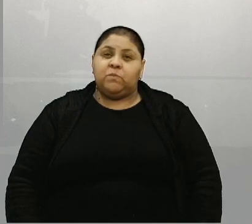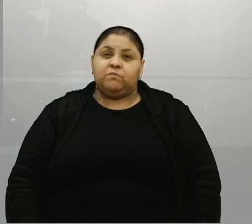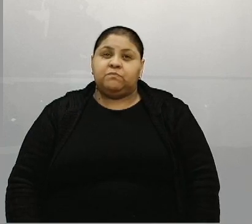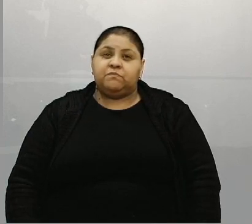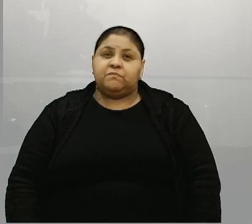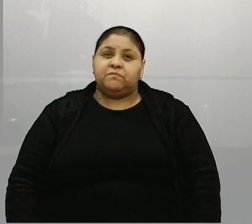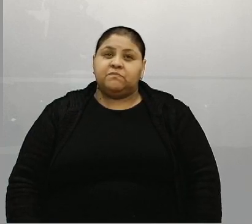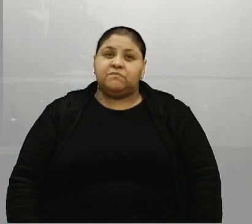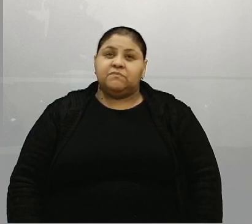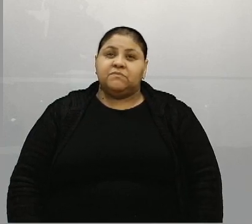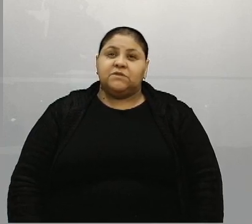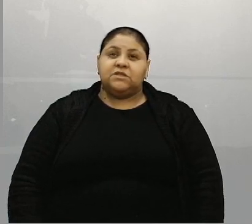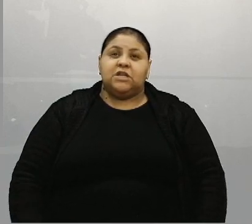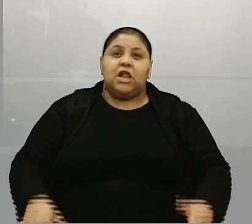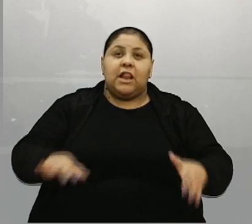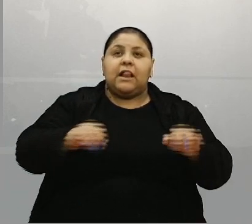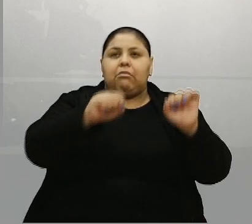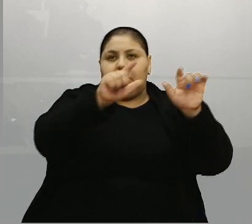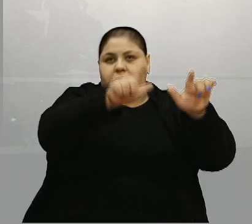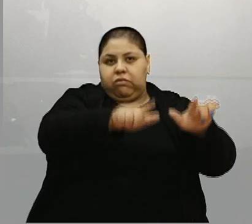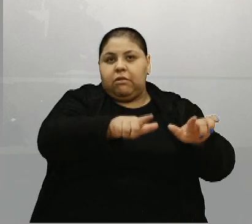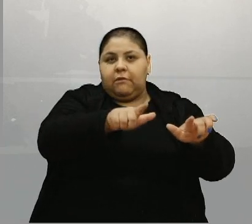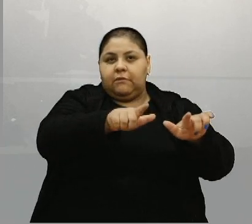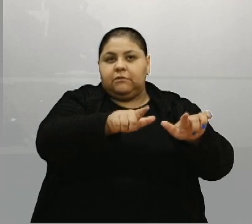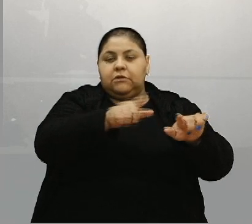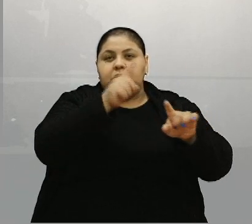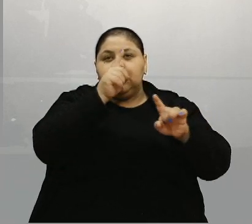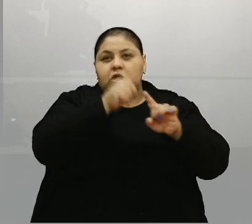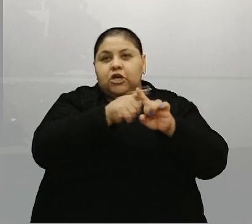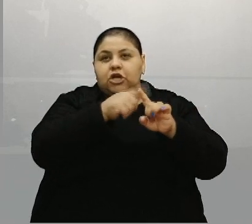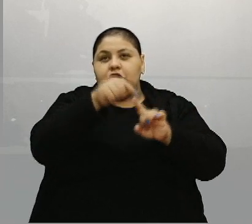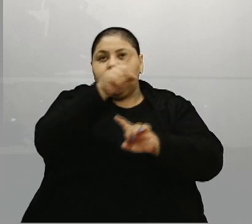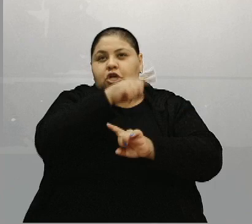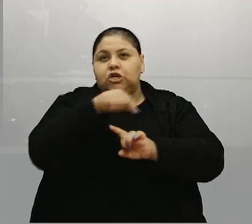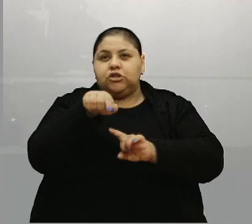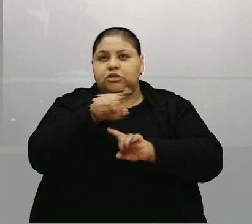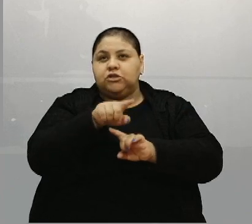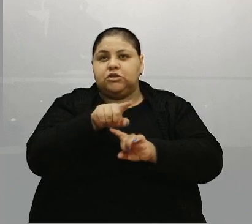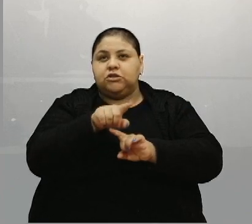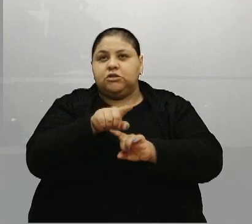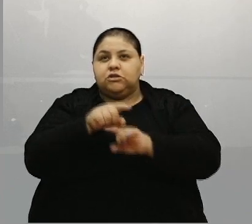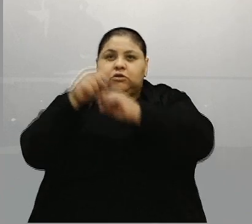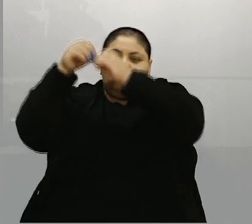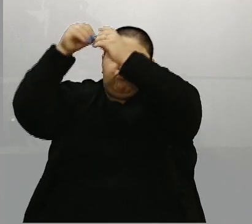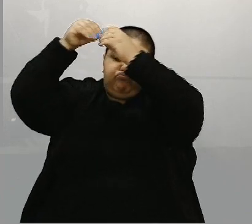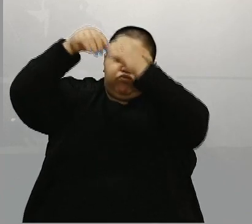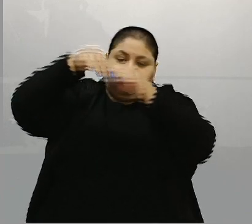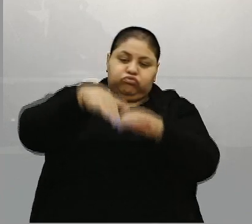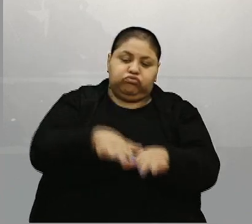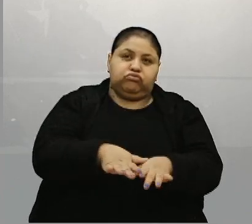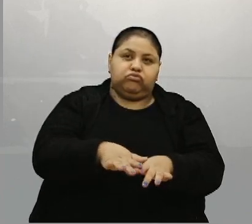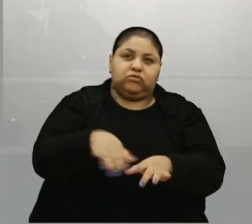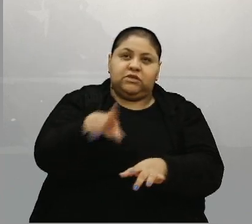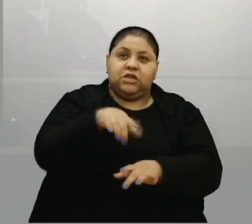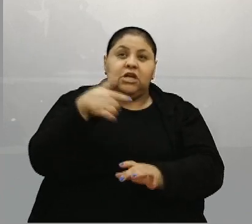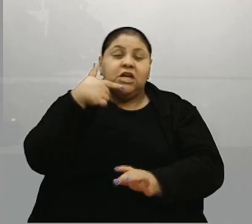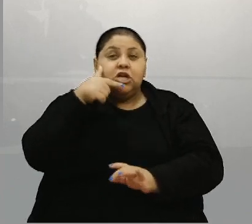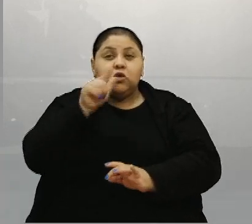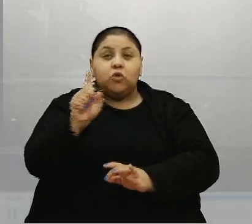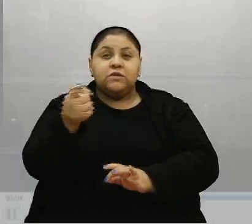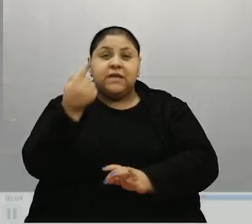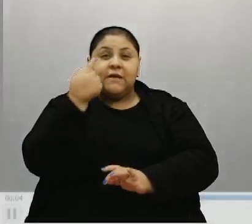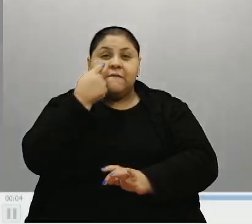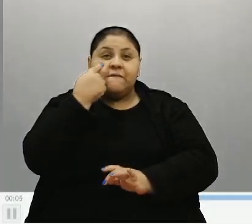nessa mesma localidade, que foi um dos motivos que levou a esse desbarrancamento. A gente consegue ver